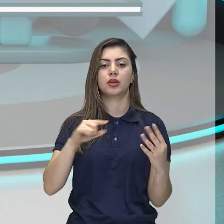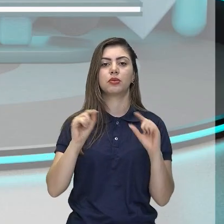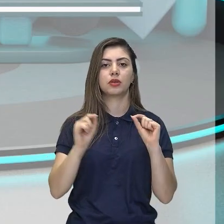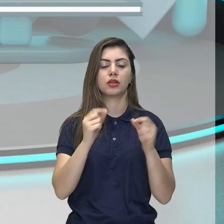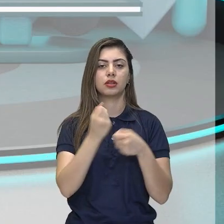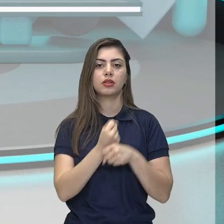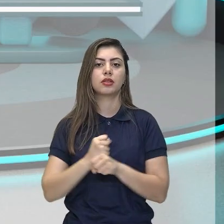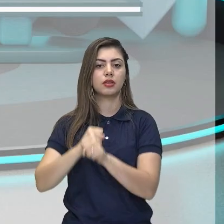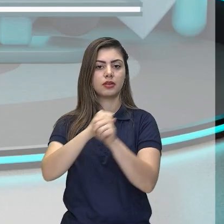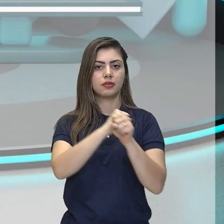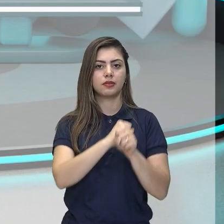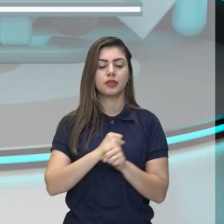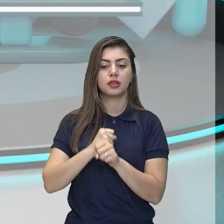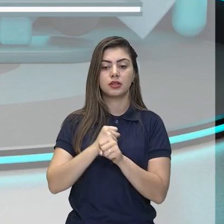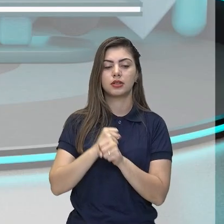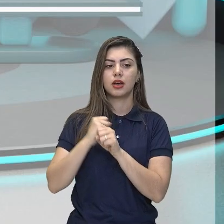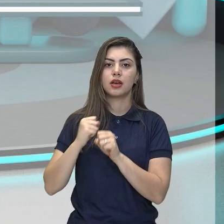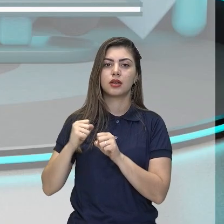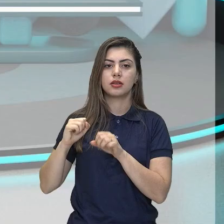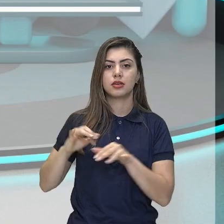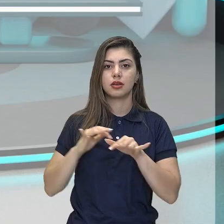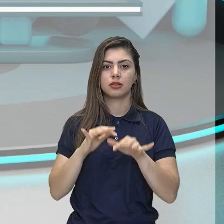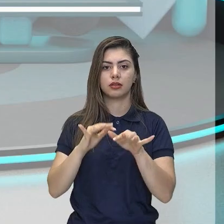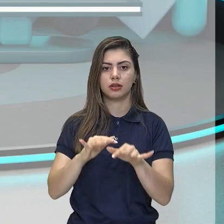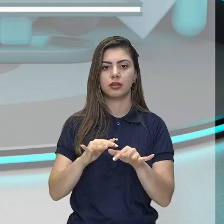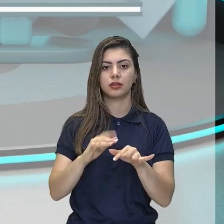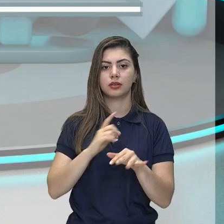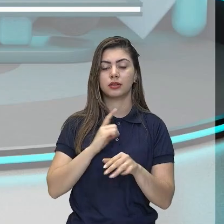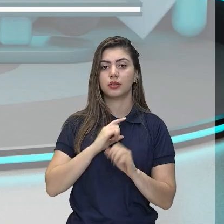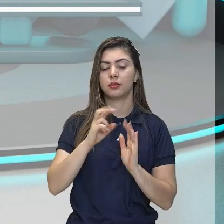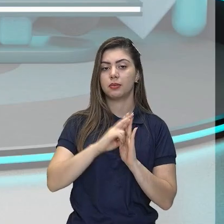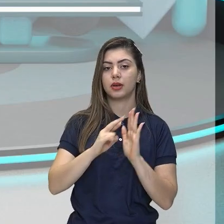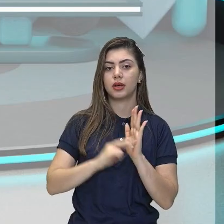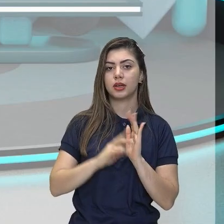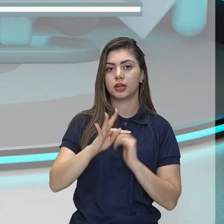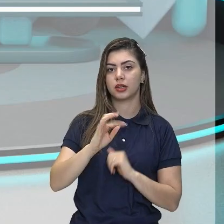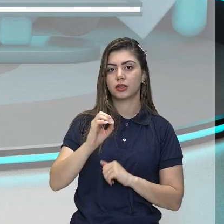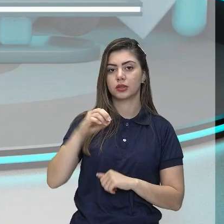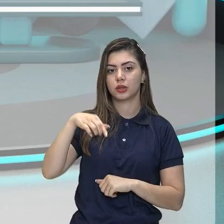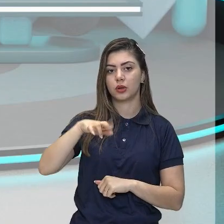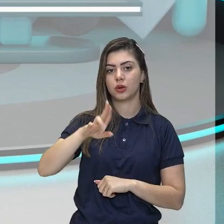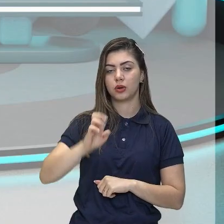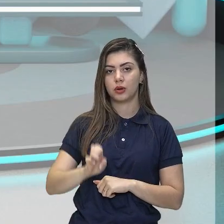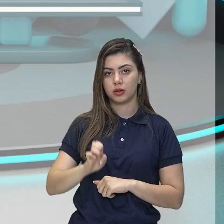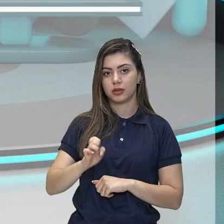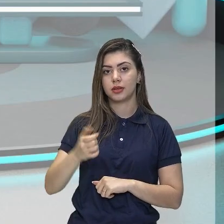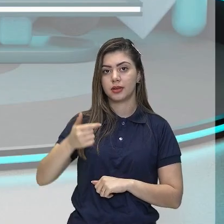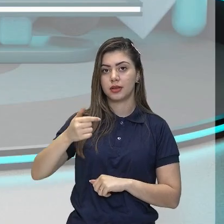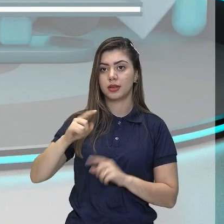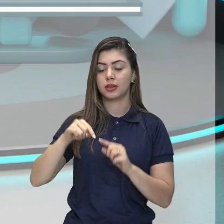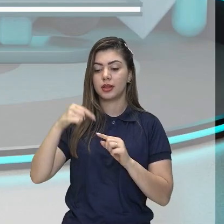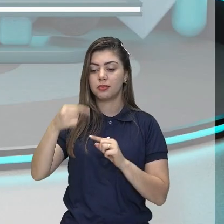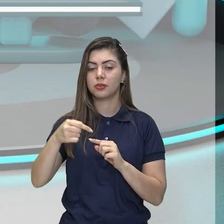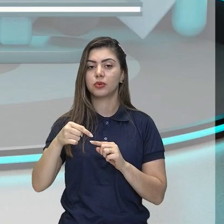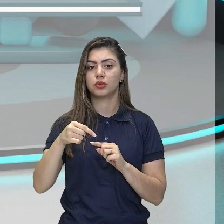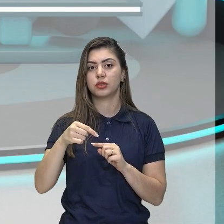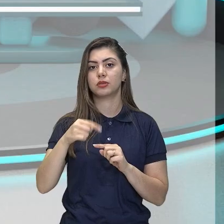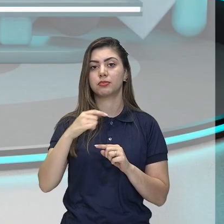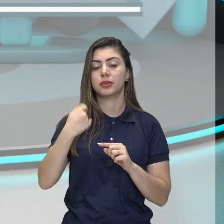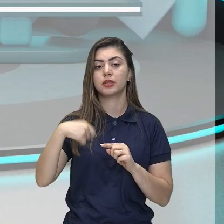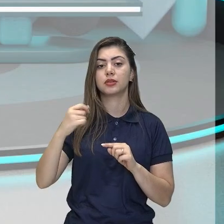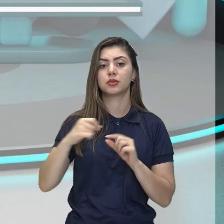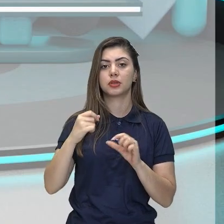a regra do toca e passa, que é os jogadores em pé só podem dar no máximo 2 toques na bola antes